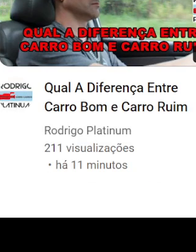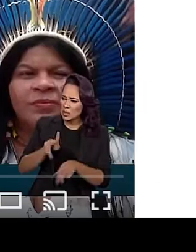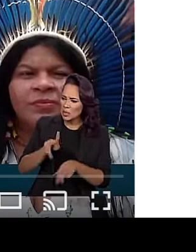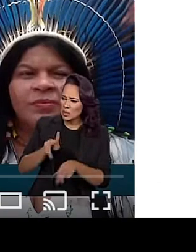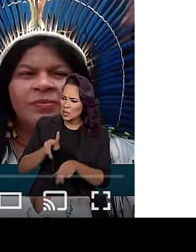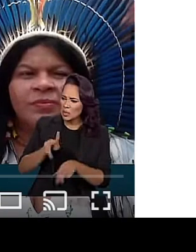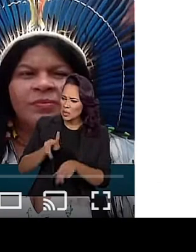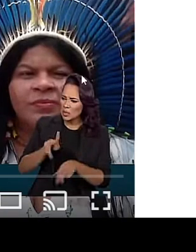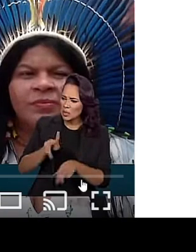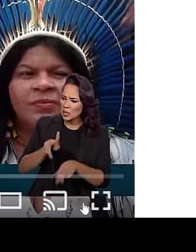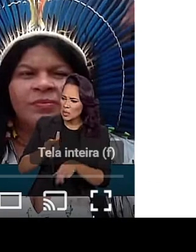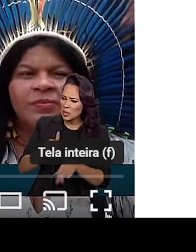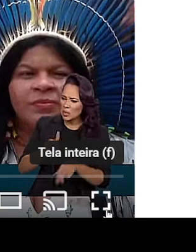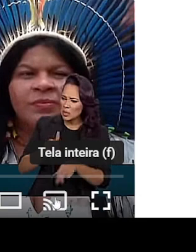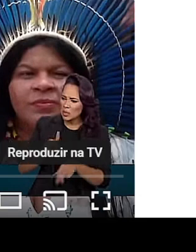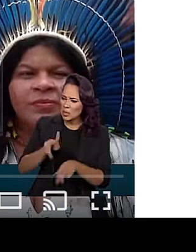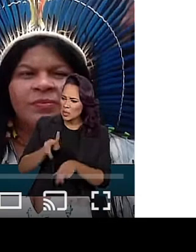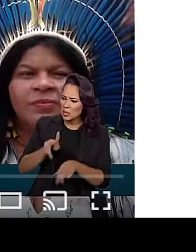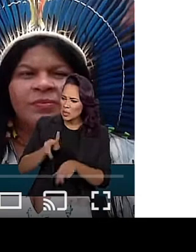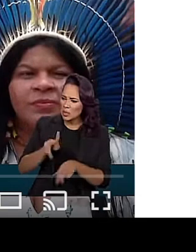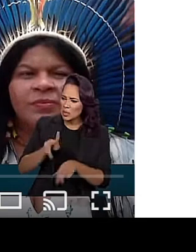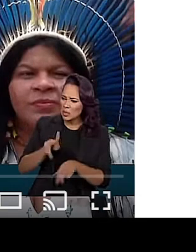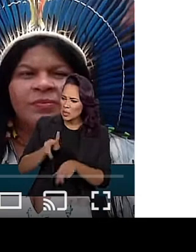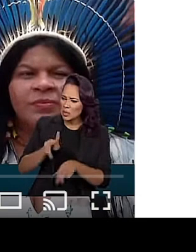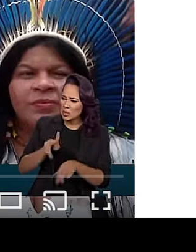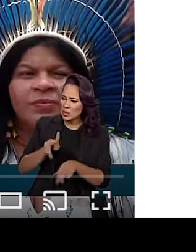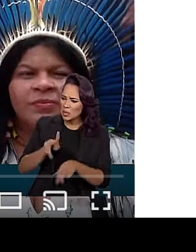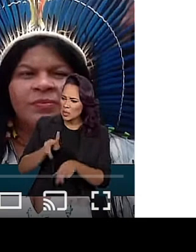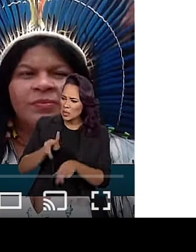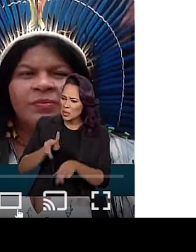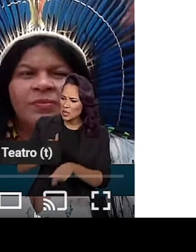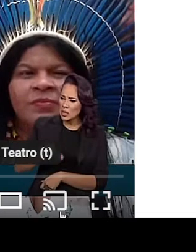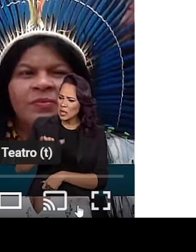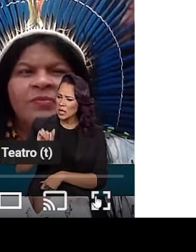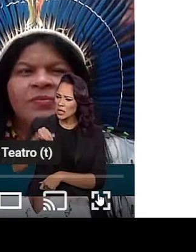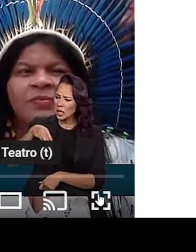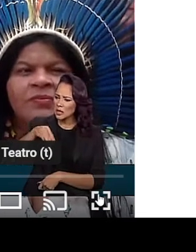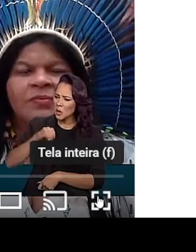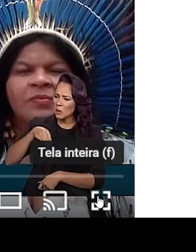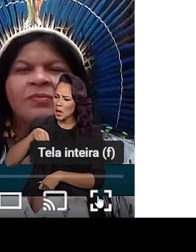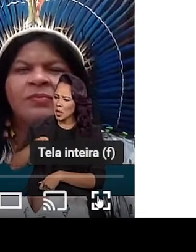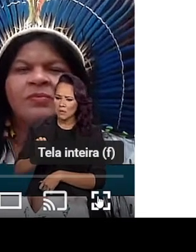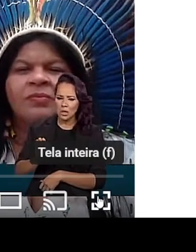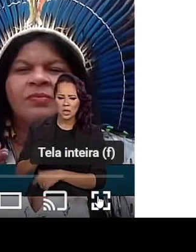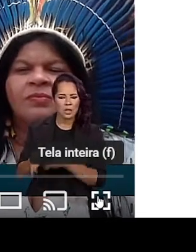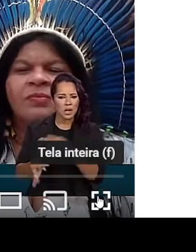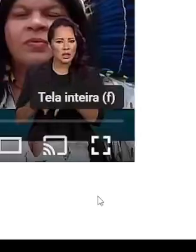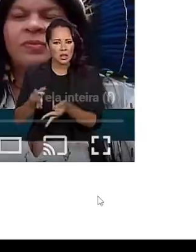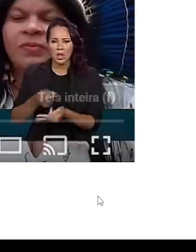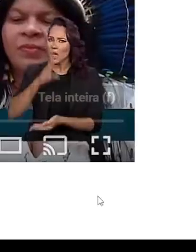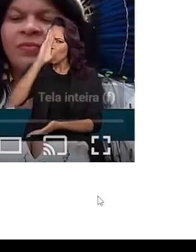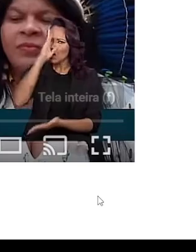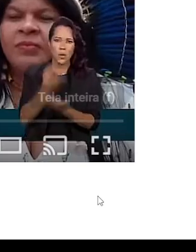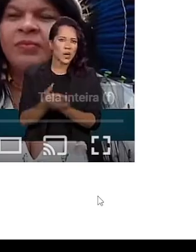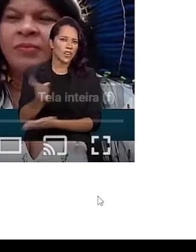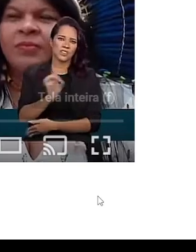envolvido nessa polêmica que o jornal Metrópolis, o portal Metrópolis, soltou